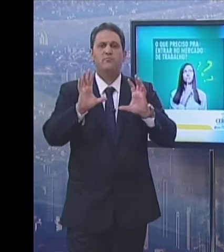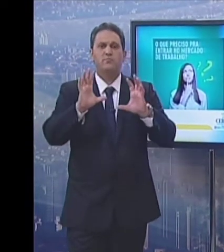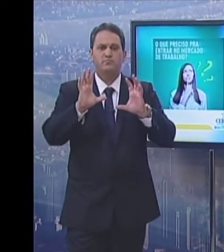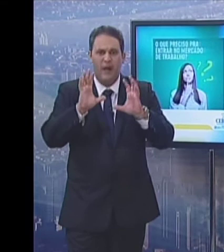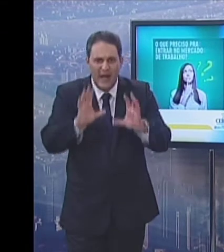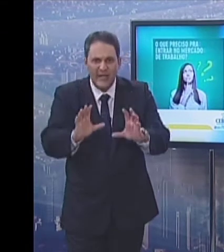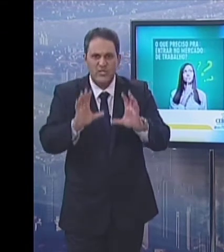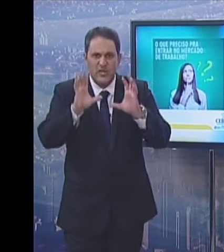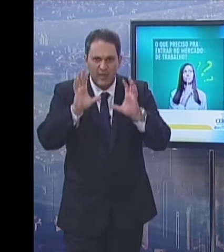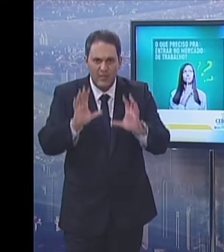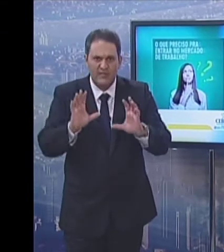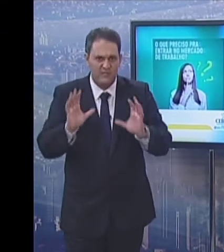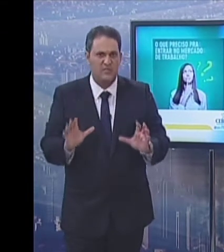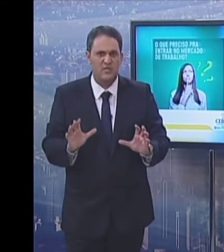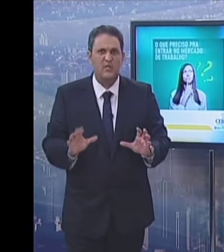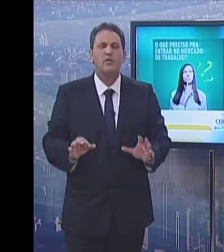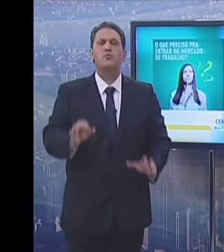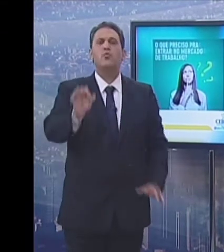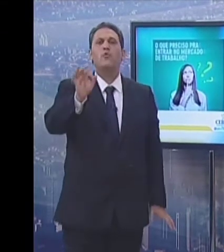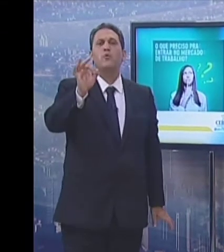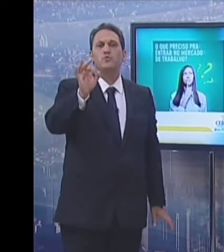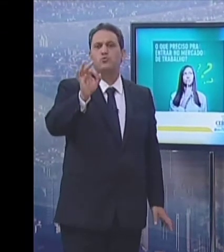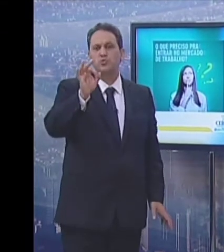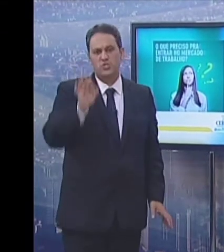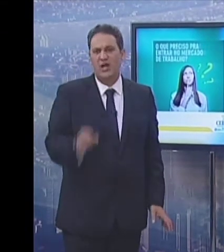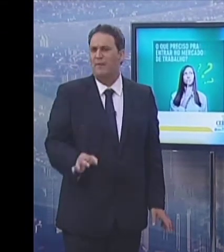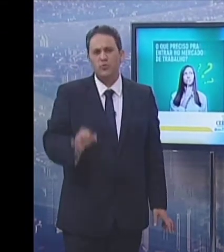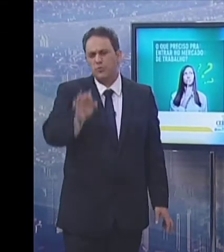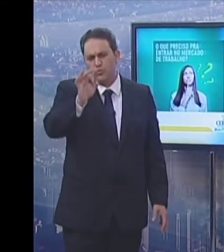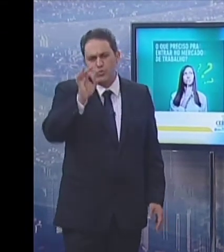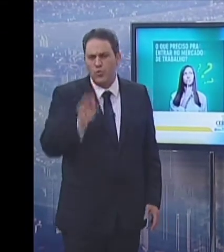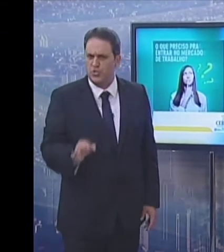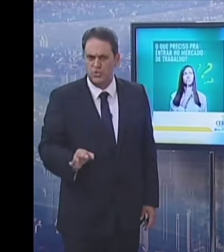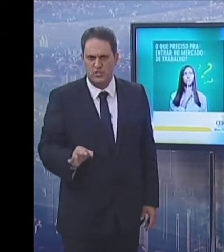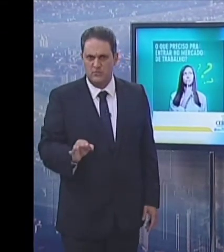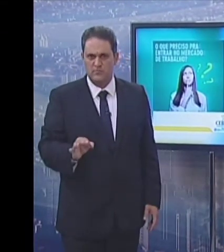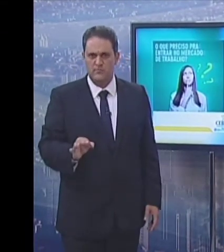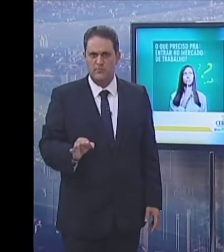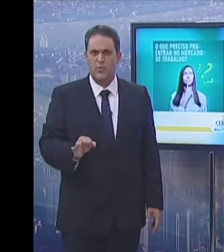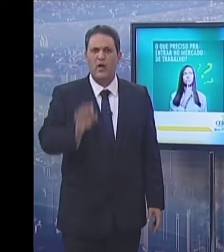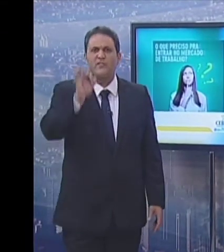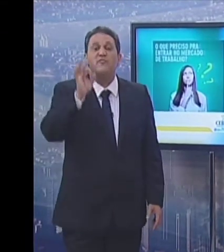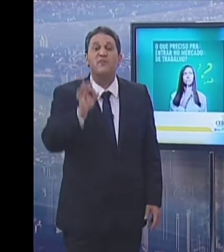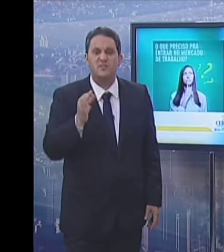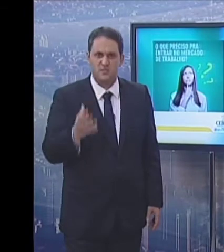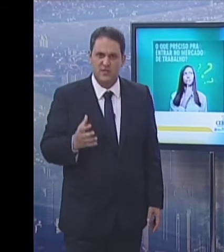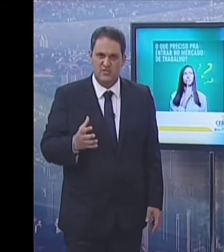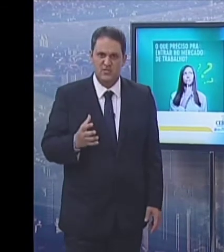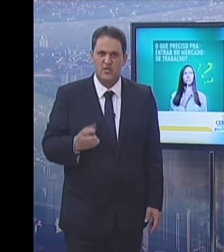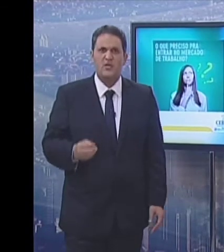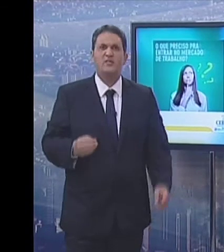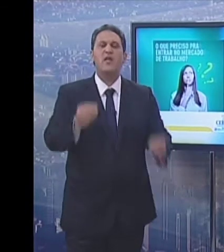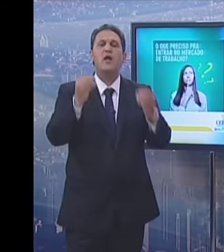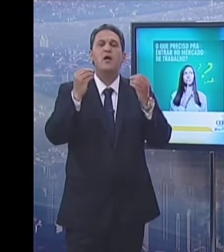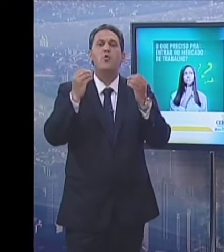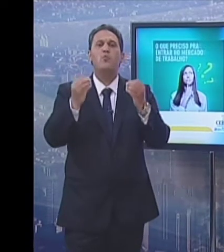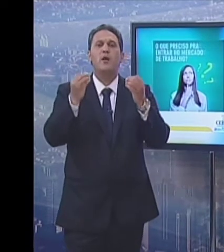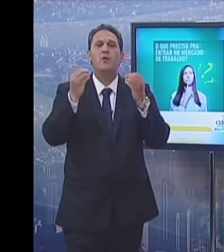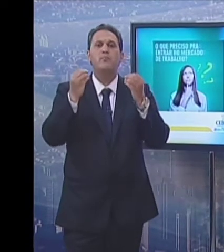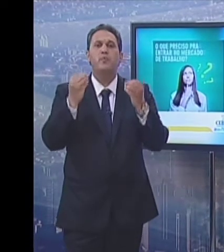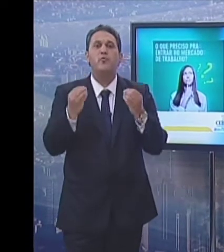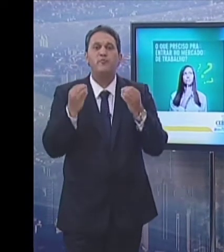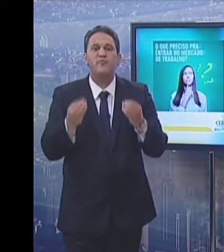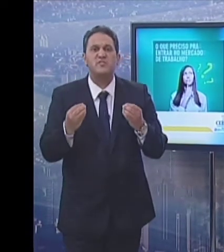Então, para de reclamar da vida e tome uma atitude já. Tome uma atitude hoje. Qualifique-se, minha gente. Tenha